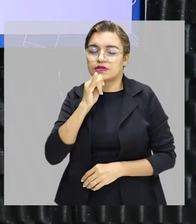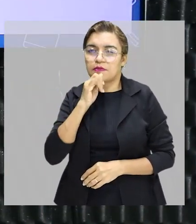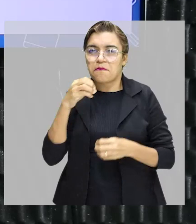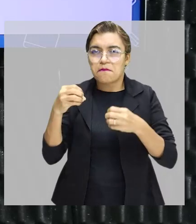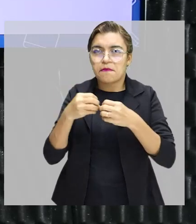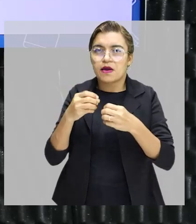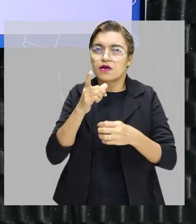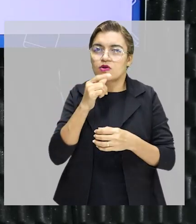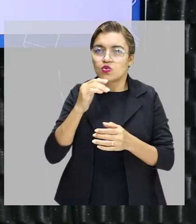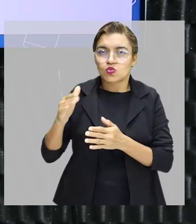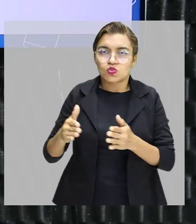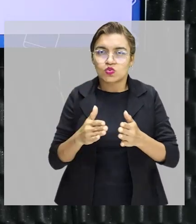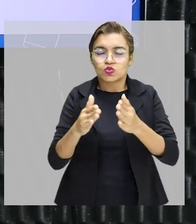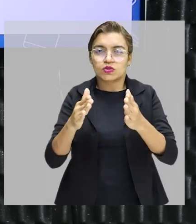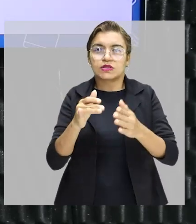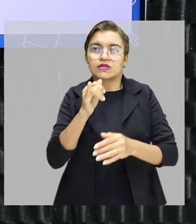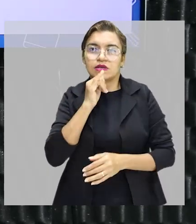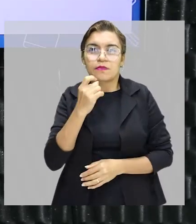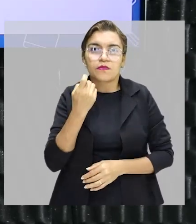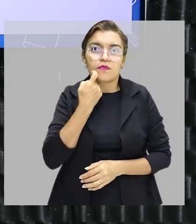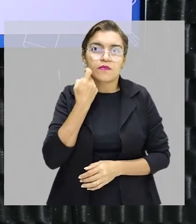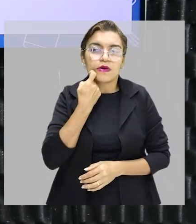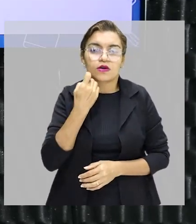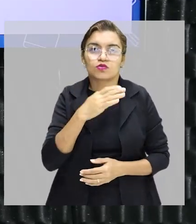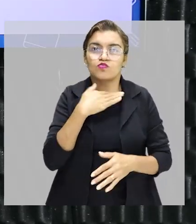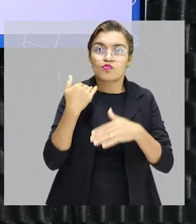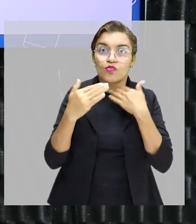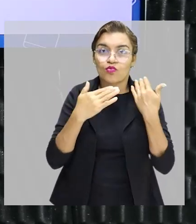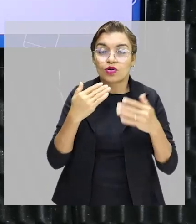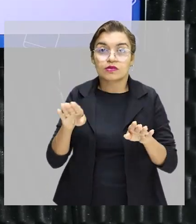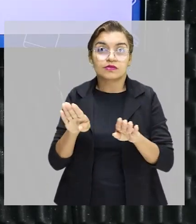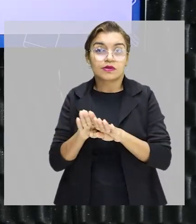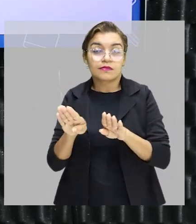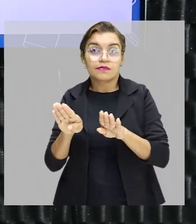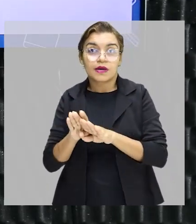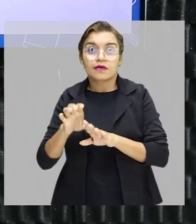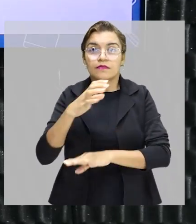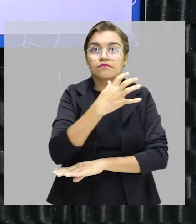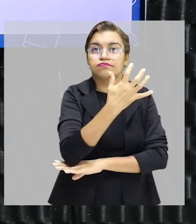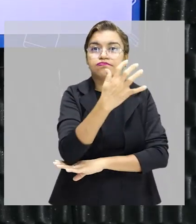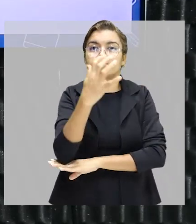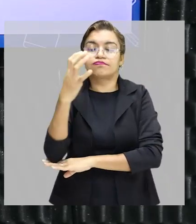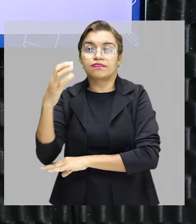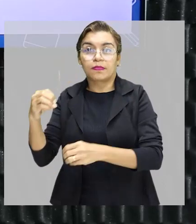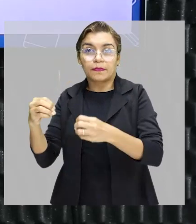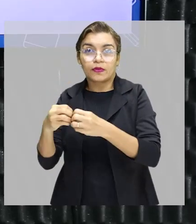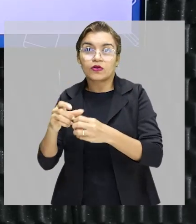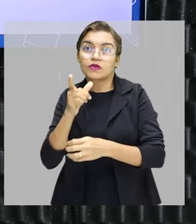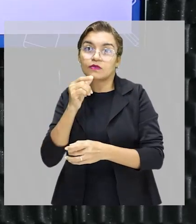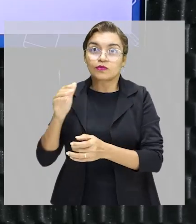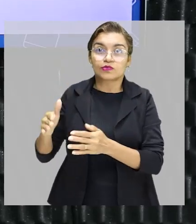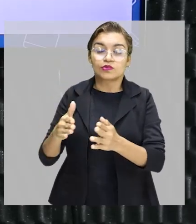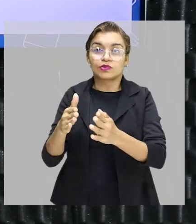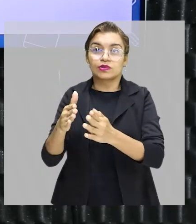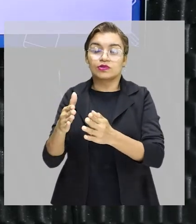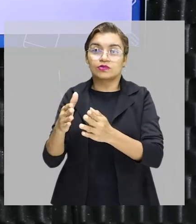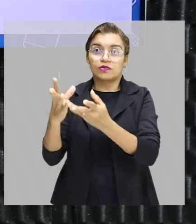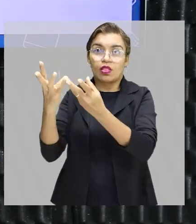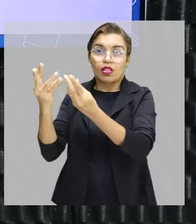morte dos peixes e dos vegetais ribeirinhos. Tal fato pode ser justificado